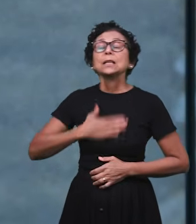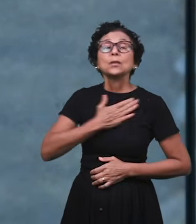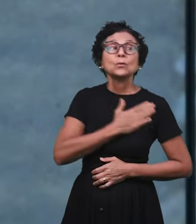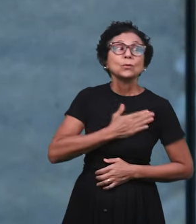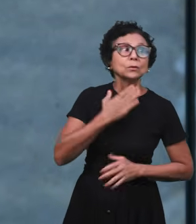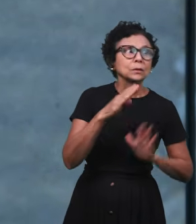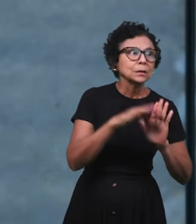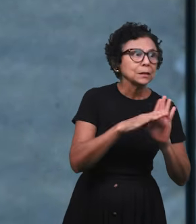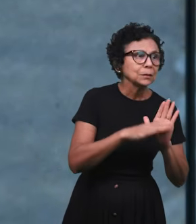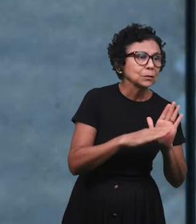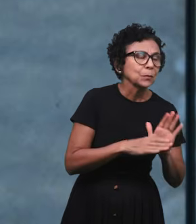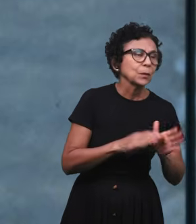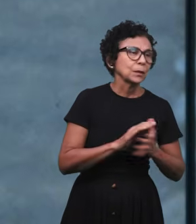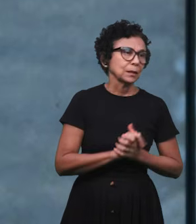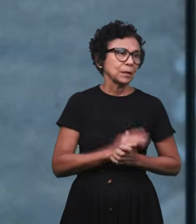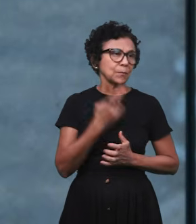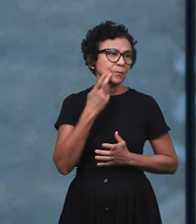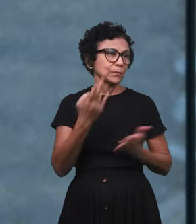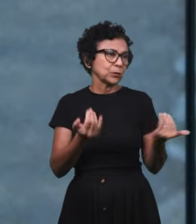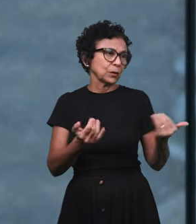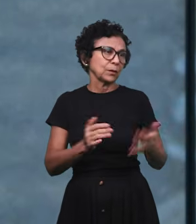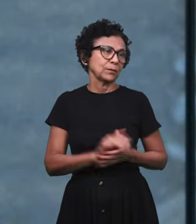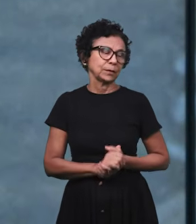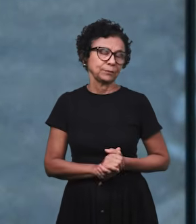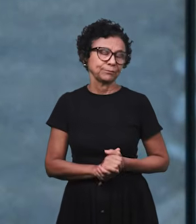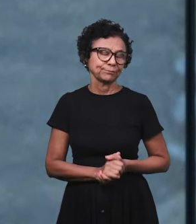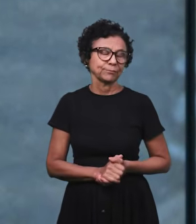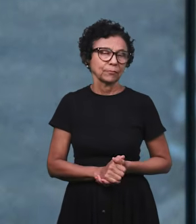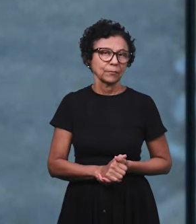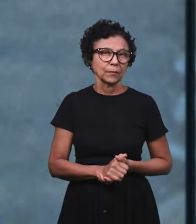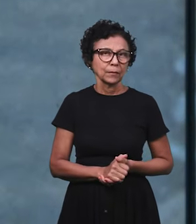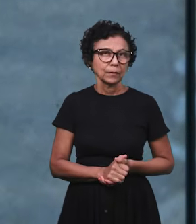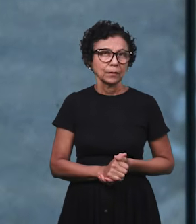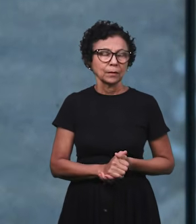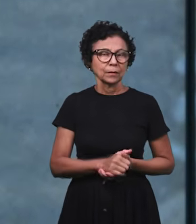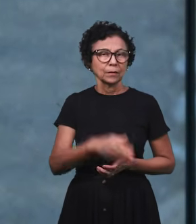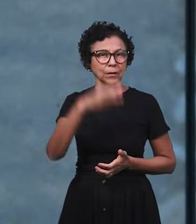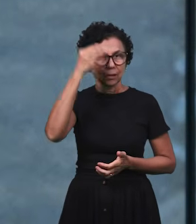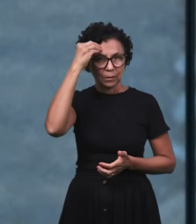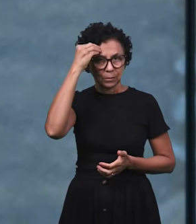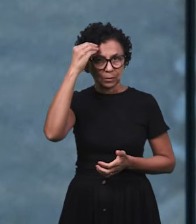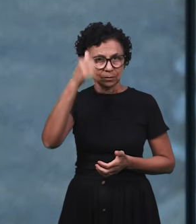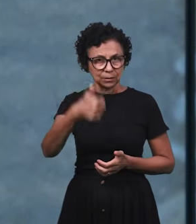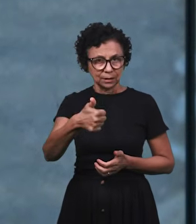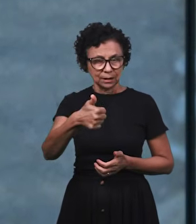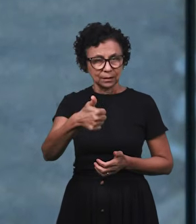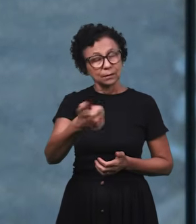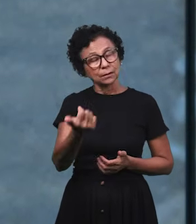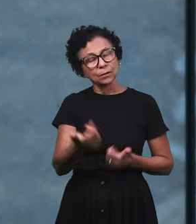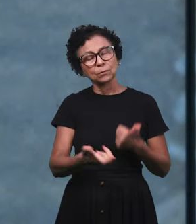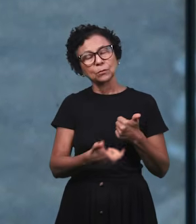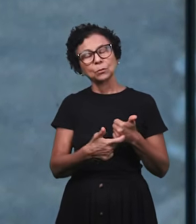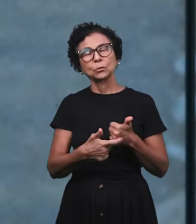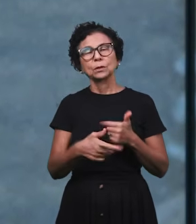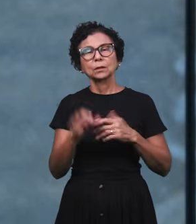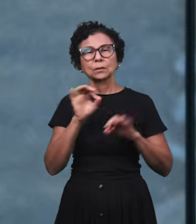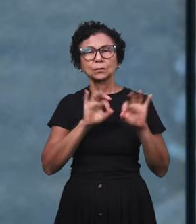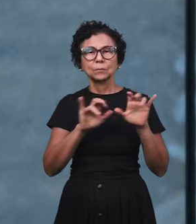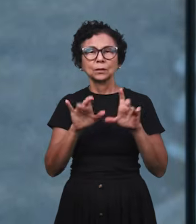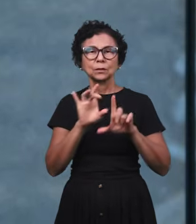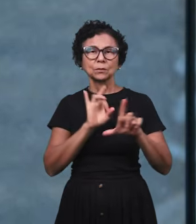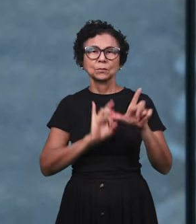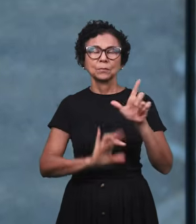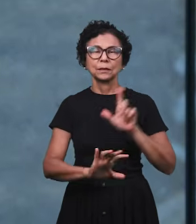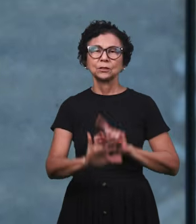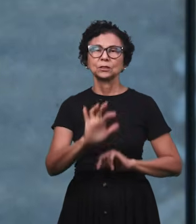Mocidade. Tá guardado? Guardou direitinho, sabe? Tá confirmado para você? Então sabe o que está faltando? Curta, comente e compartilhe. E você